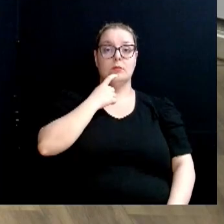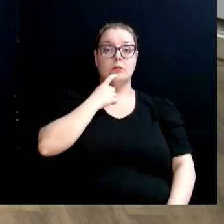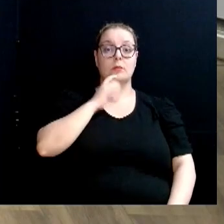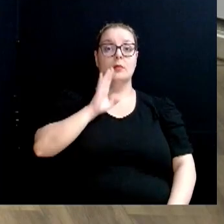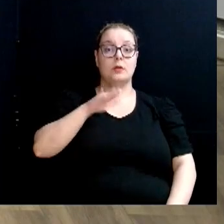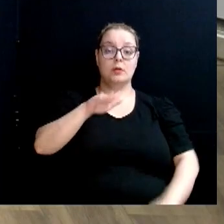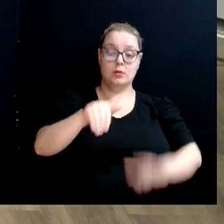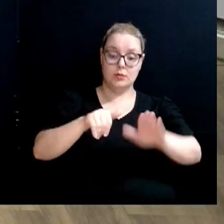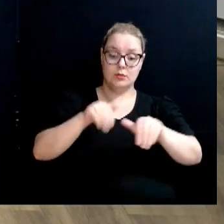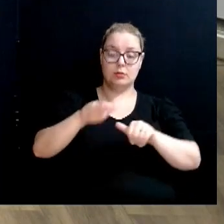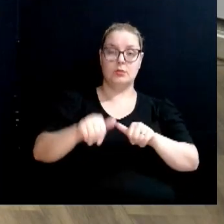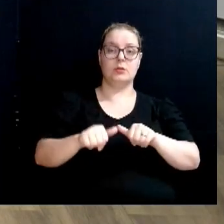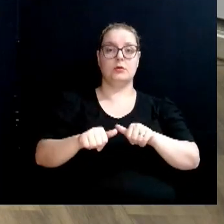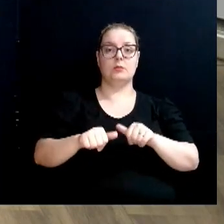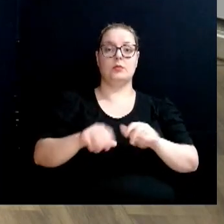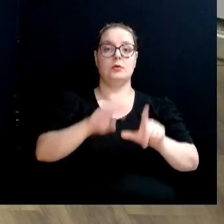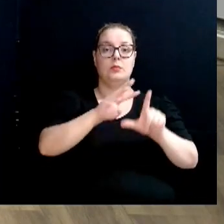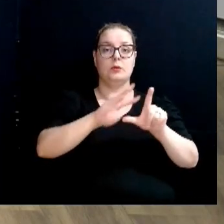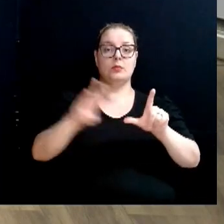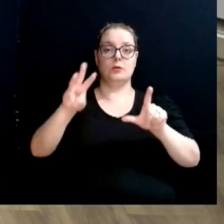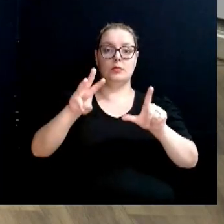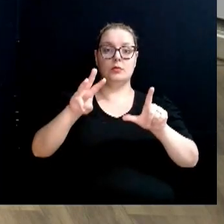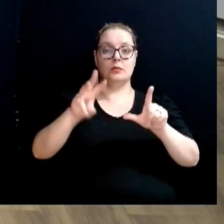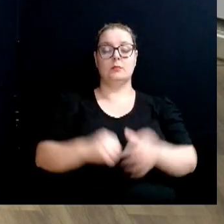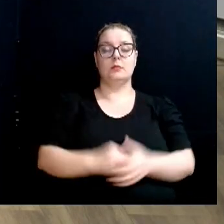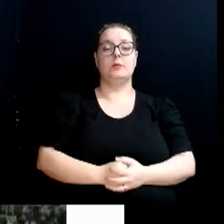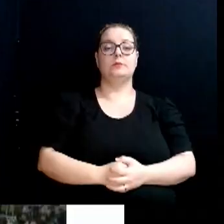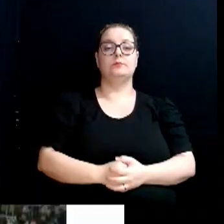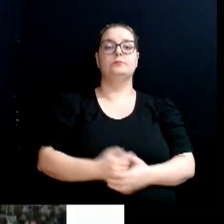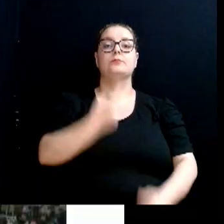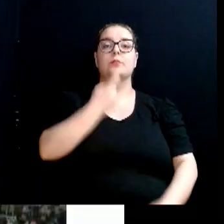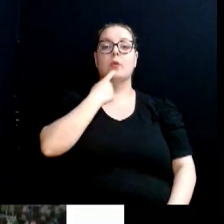aqui, olha, o site da Câmara, que é o